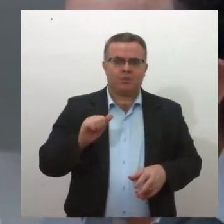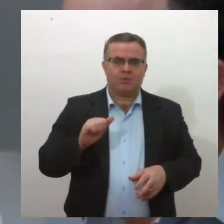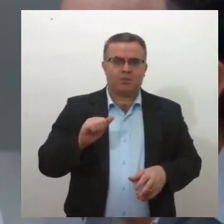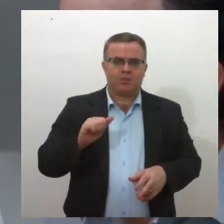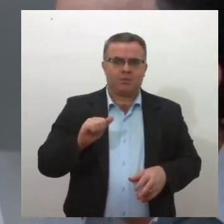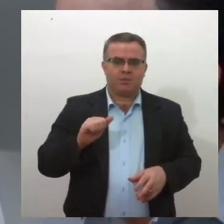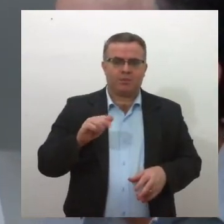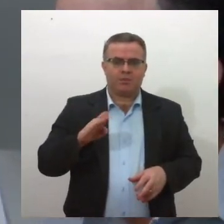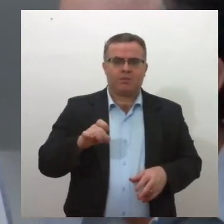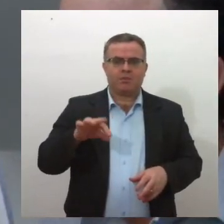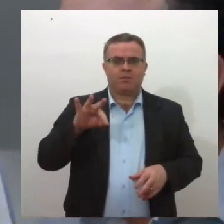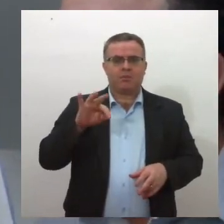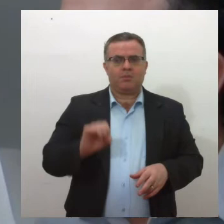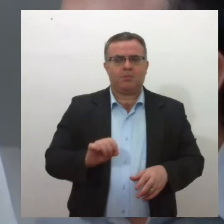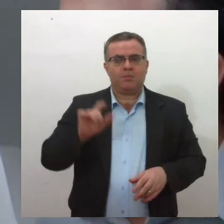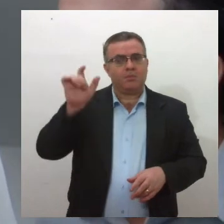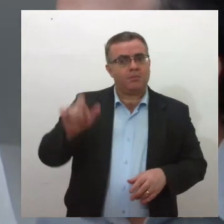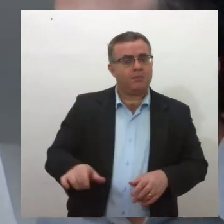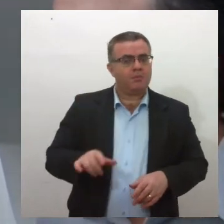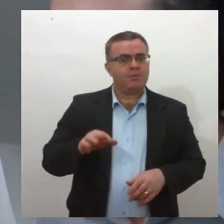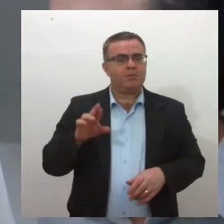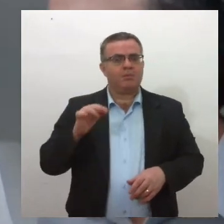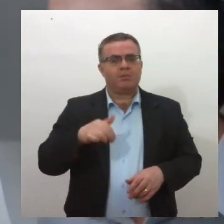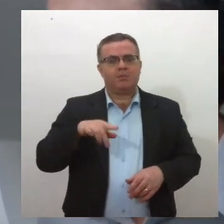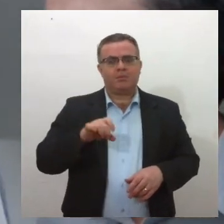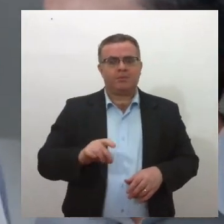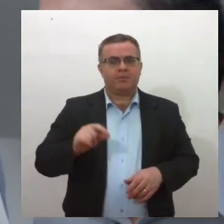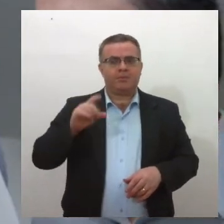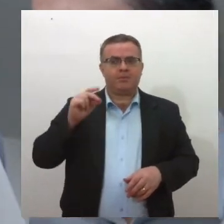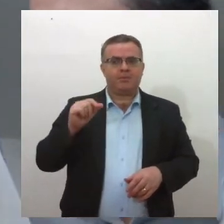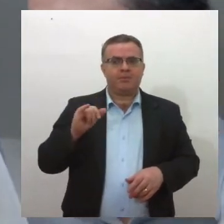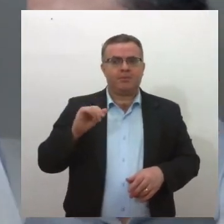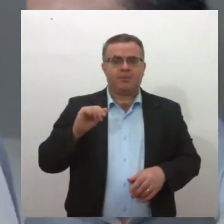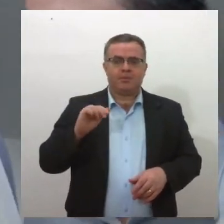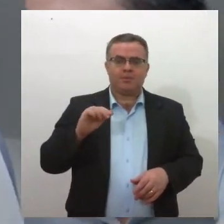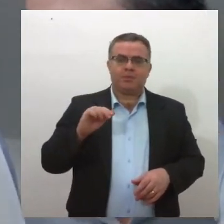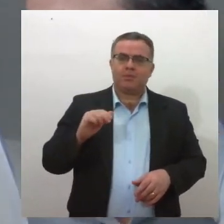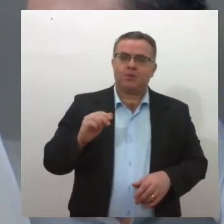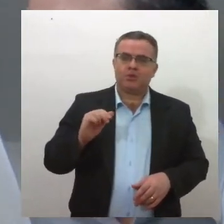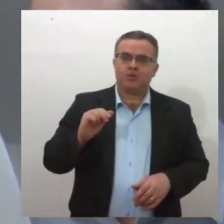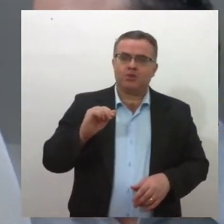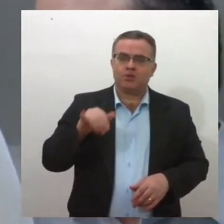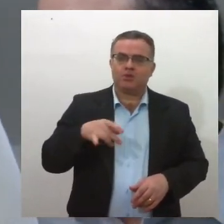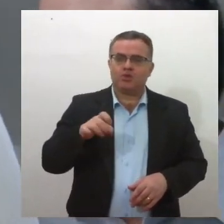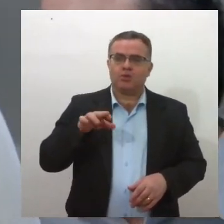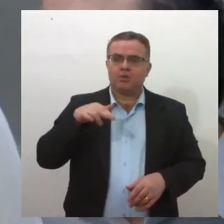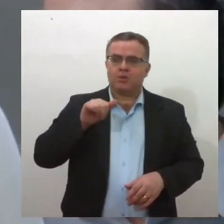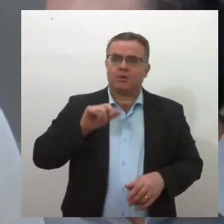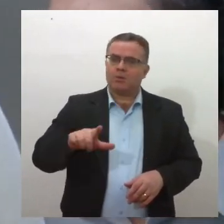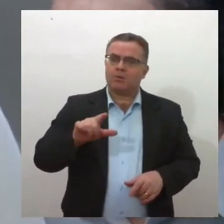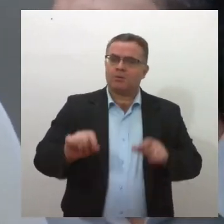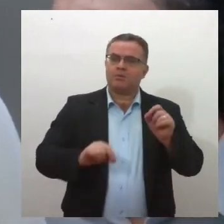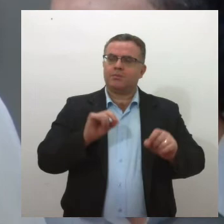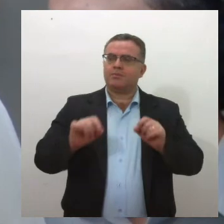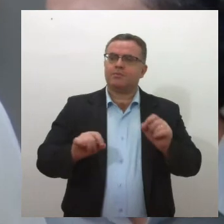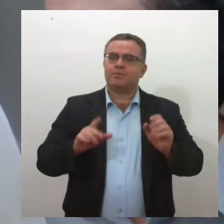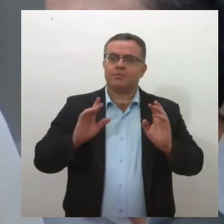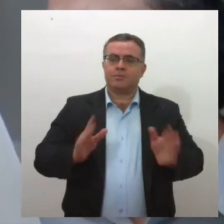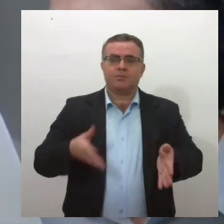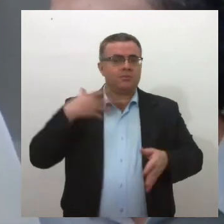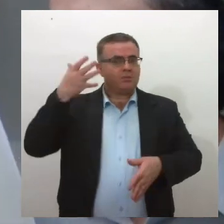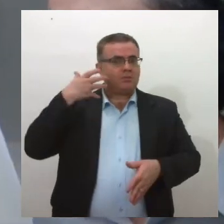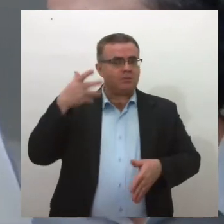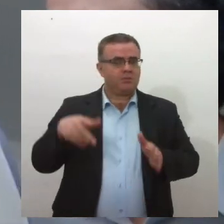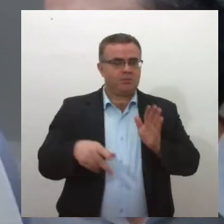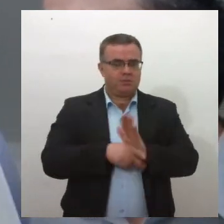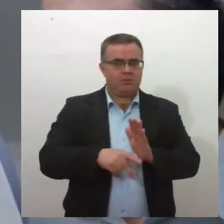fazia naquela época na Rádio Jornal, né? E que virou uma referência para o rádio jornalismo. Outros companheiros vieram